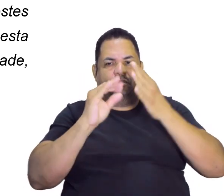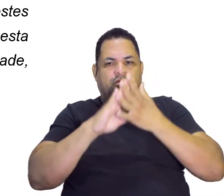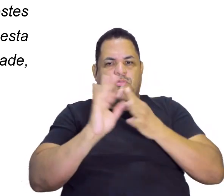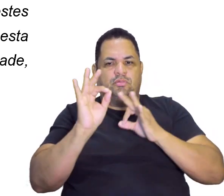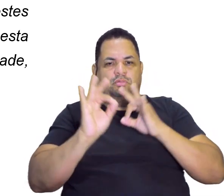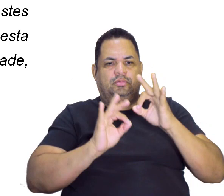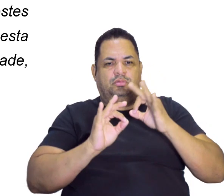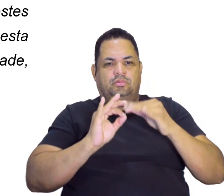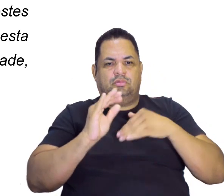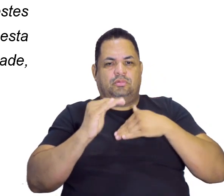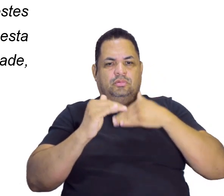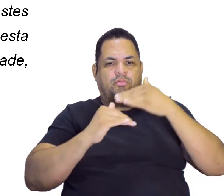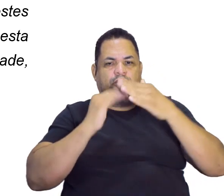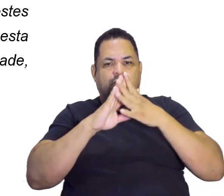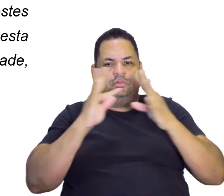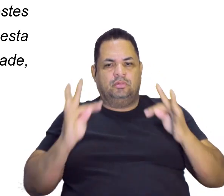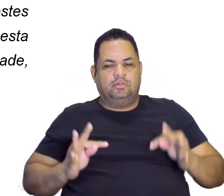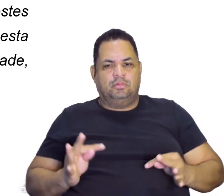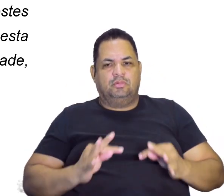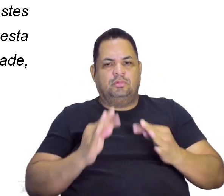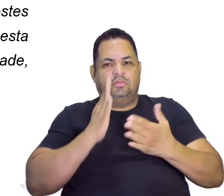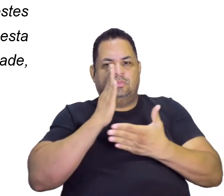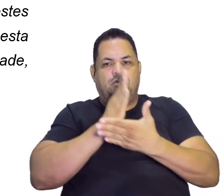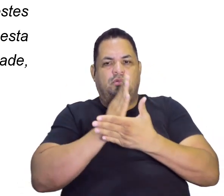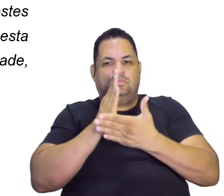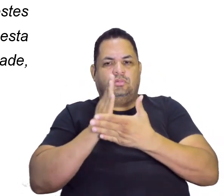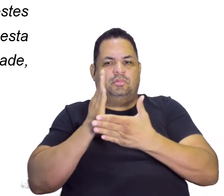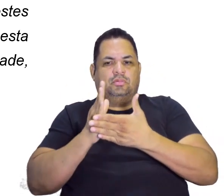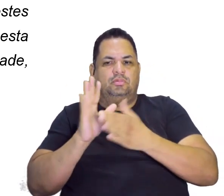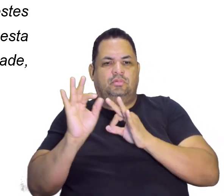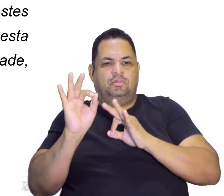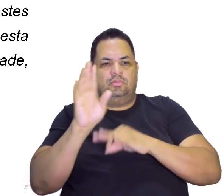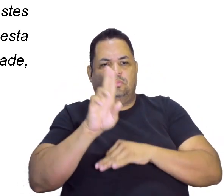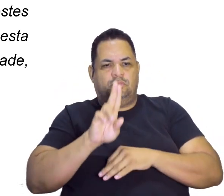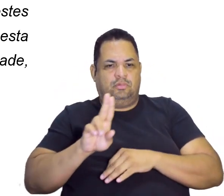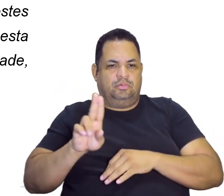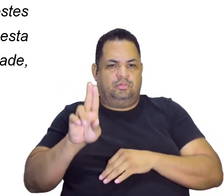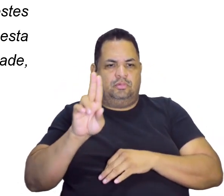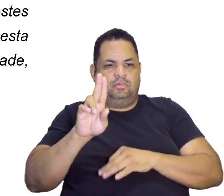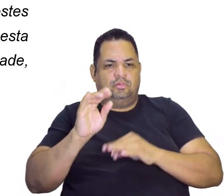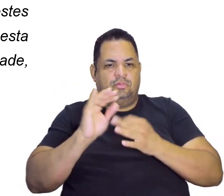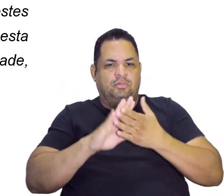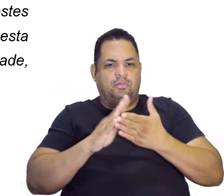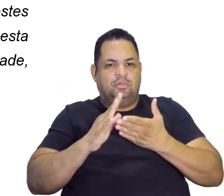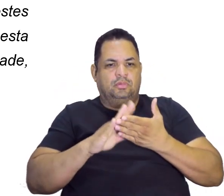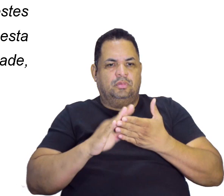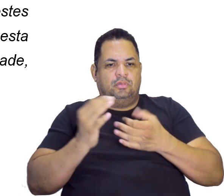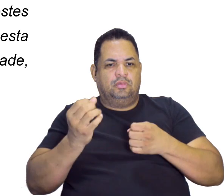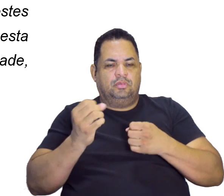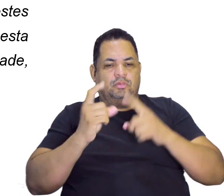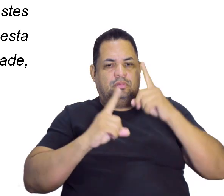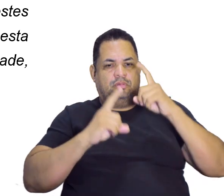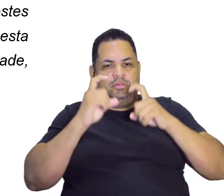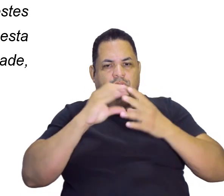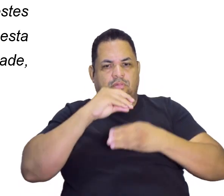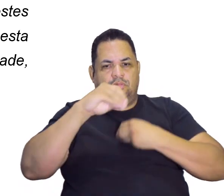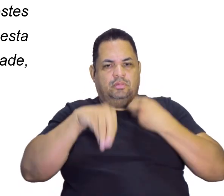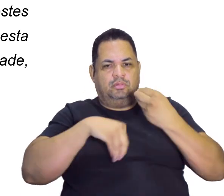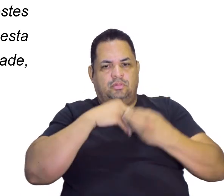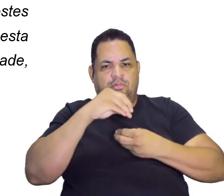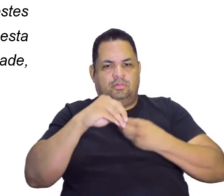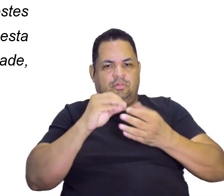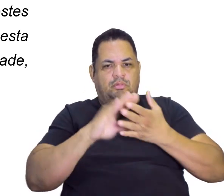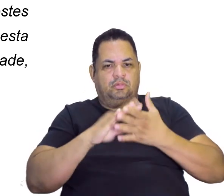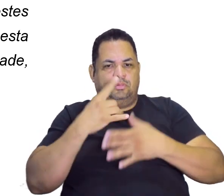instauraram e desenvolveram a técnica de divisão, empregando como meio de expressão